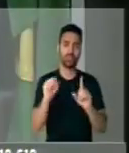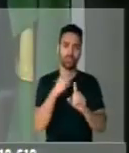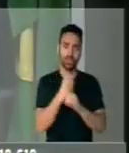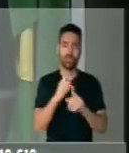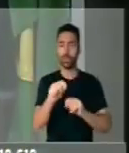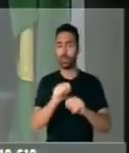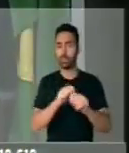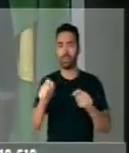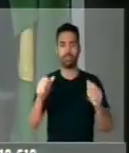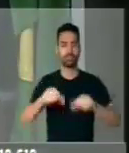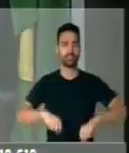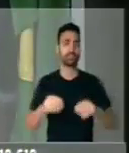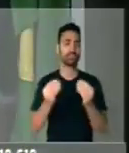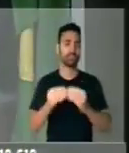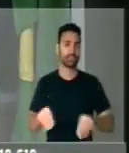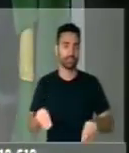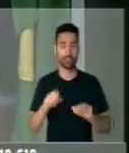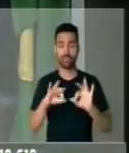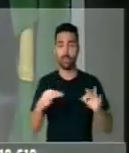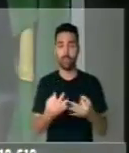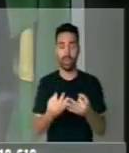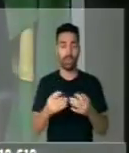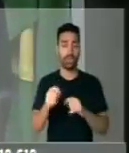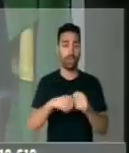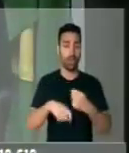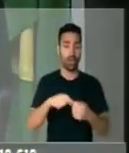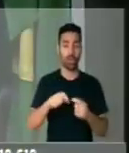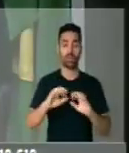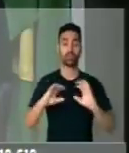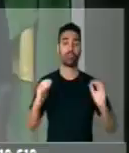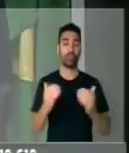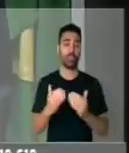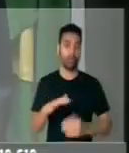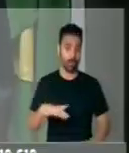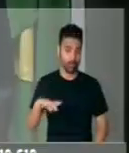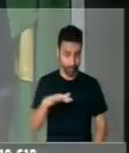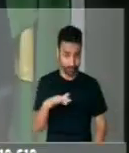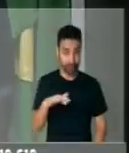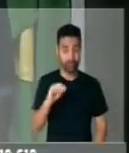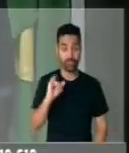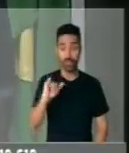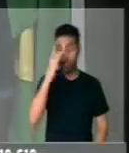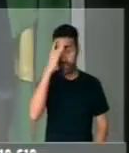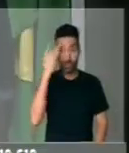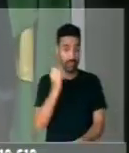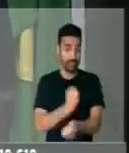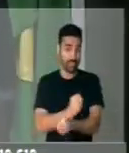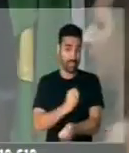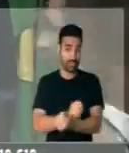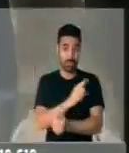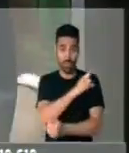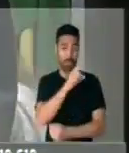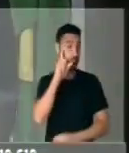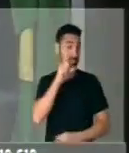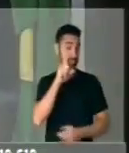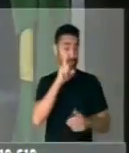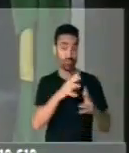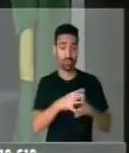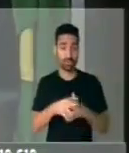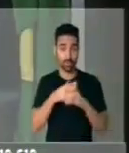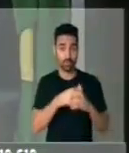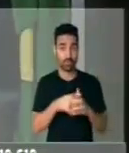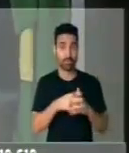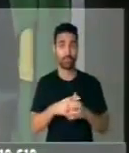negativos nos indivíduos, famílias, negócios e comunidades. O custo do vício nos Estados Unidos, segundo o